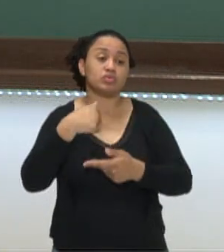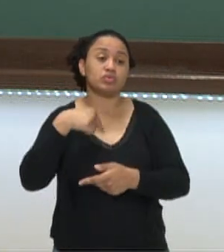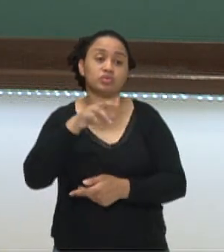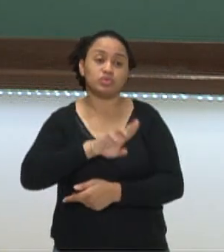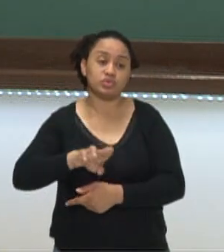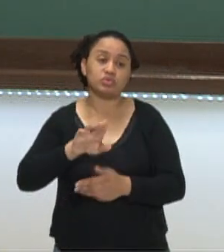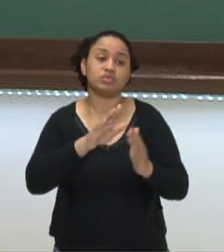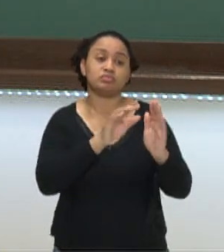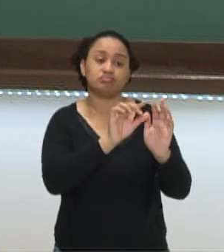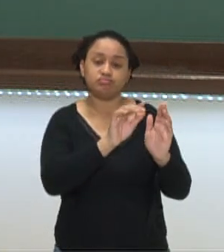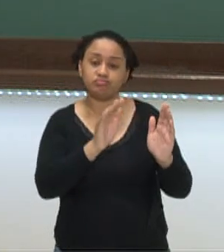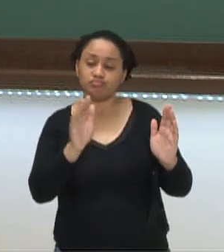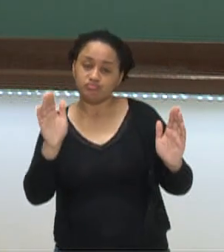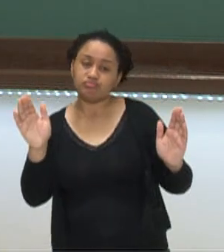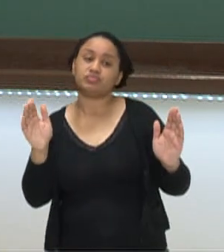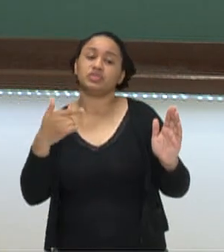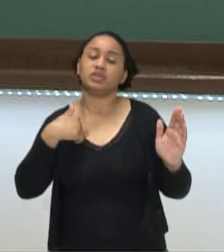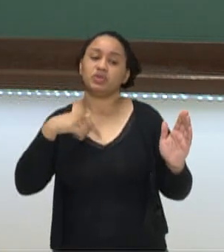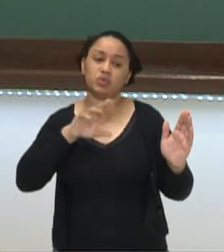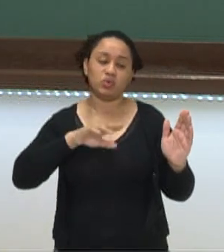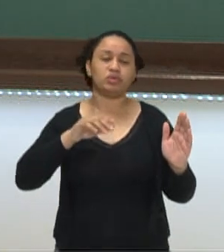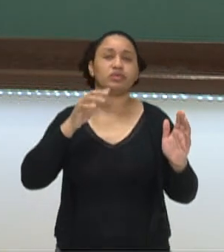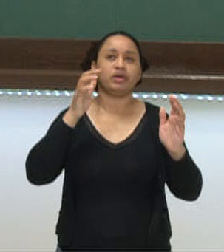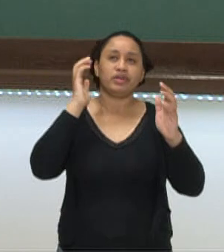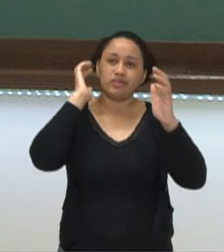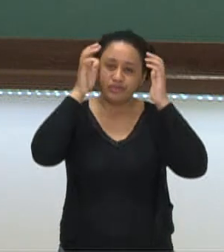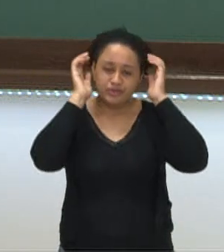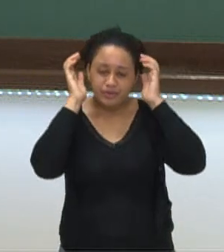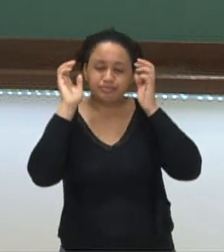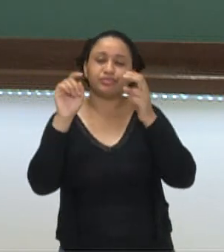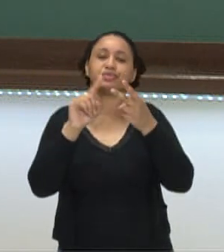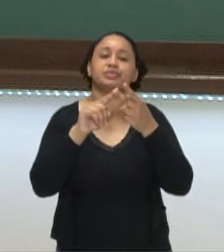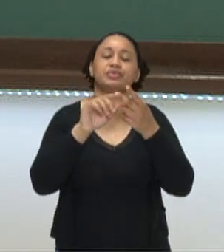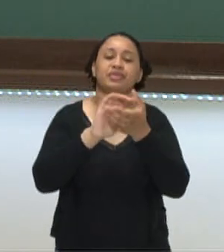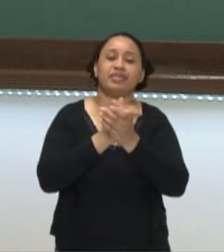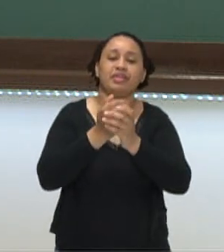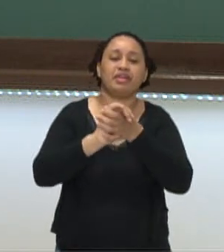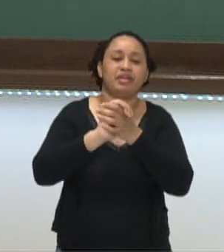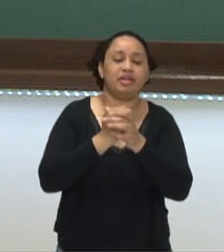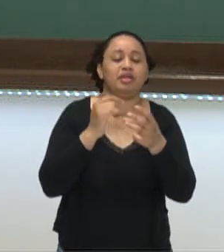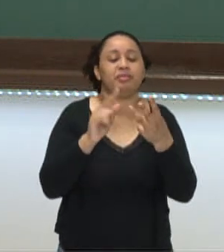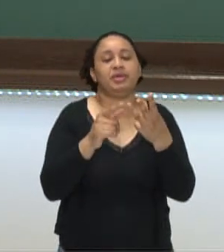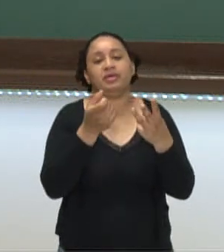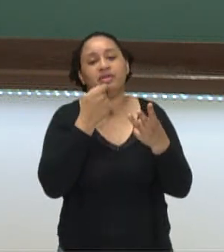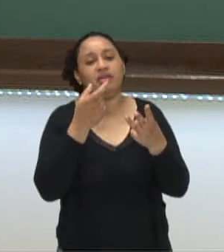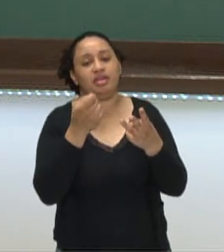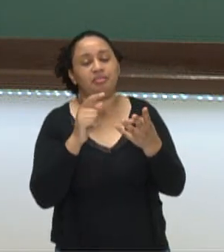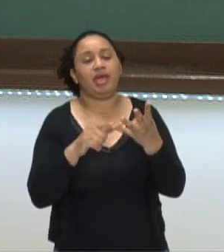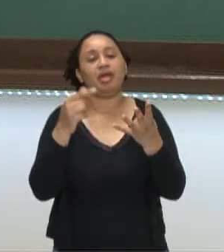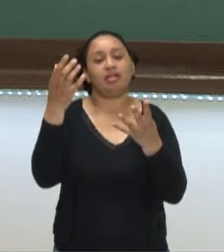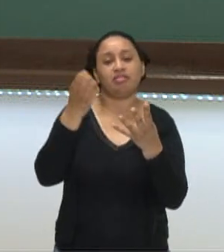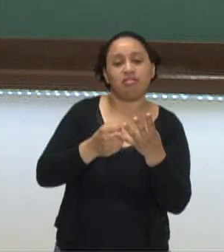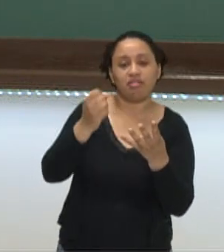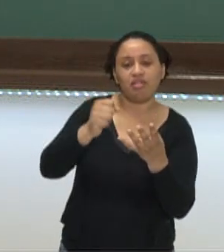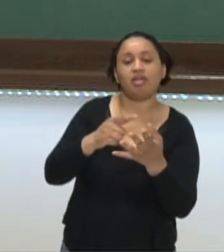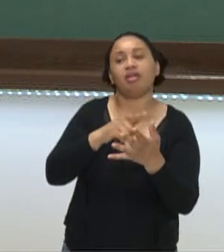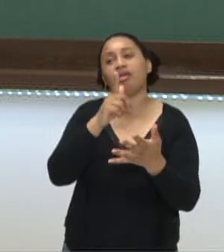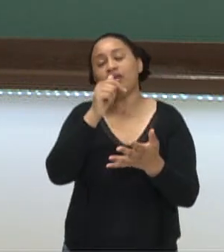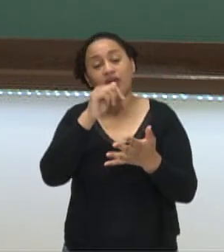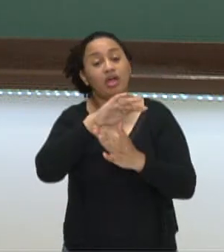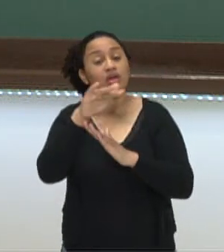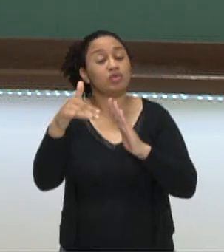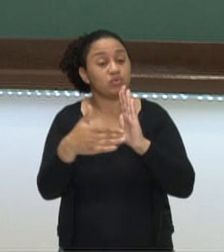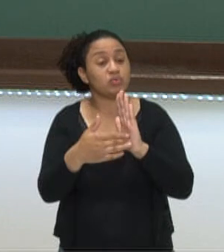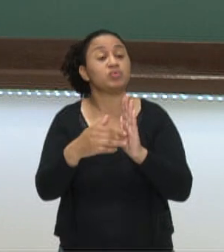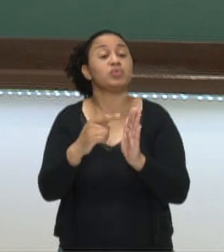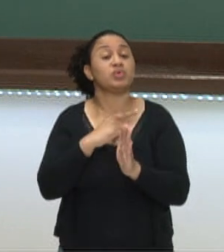utiliza, tudo que a gente utiliza, shampoo, sabão, remédios, o leite, a água, todas as